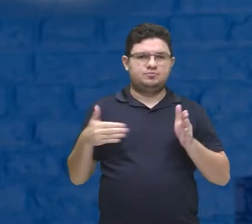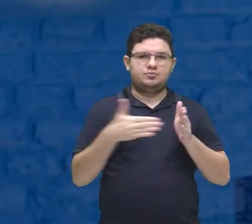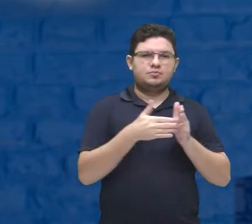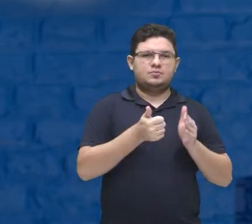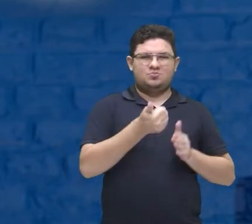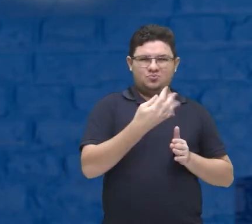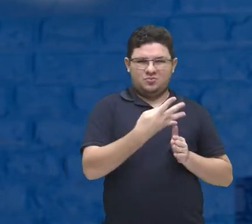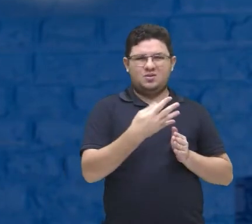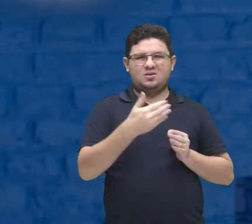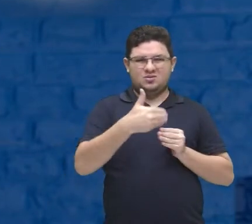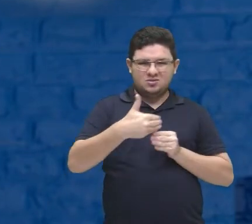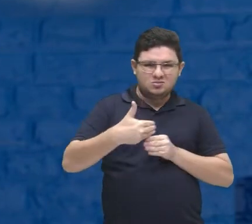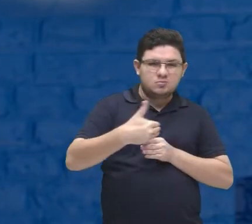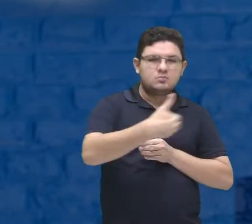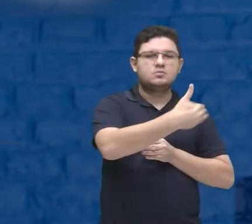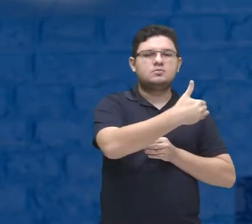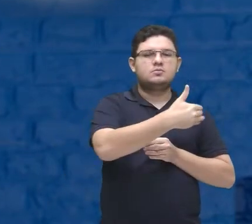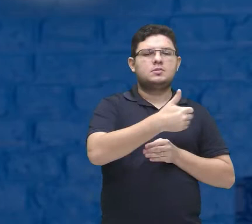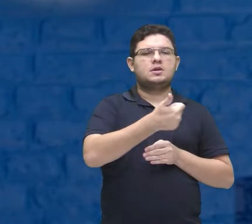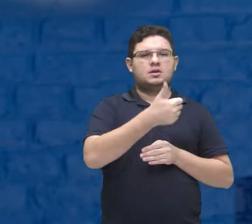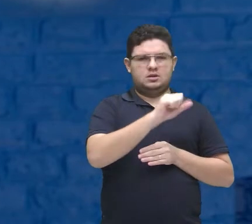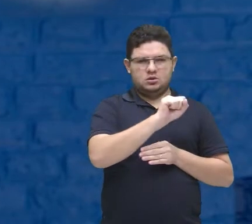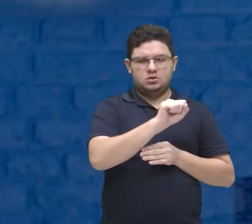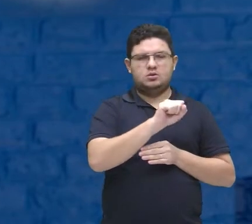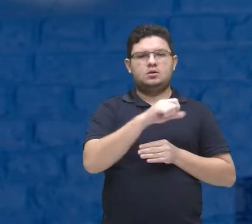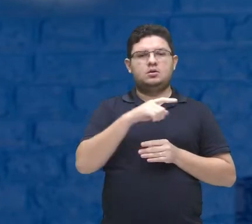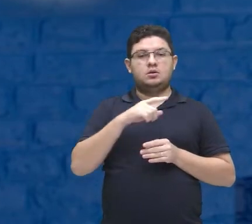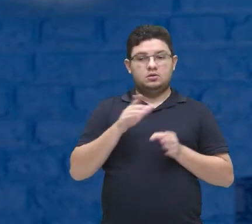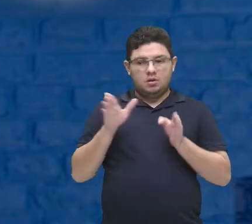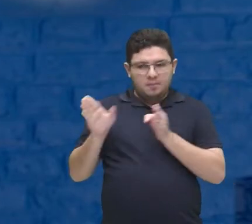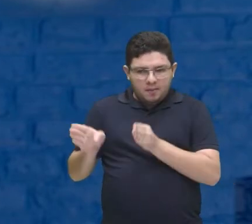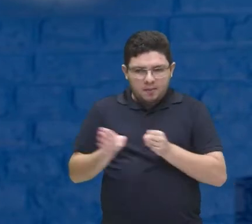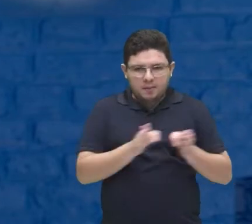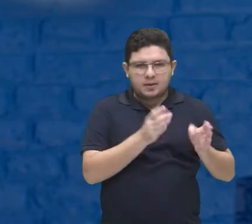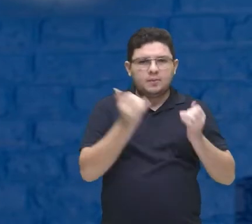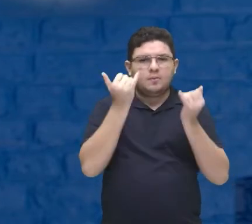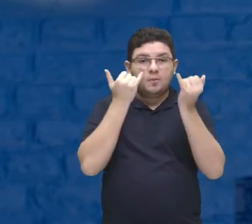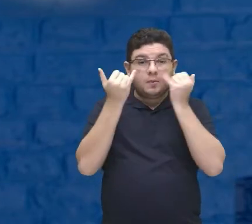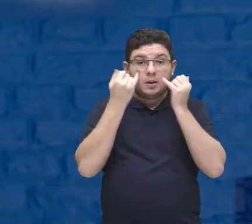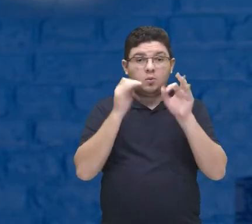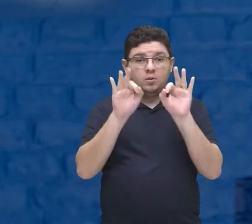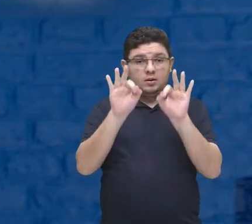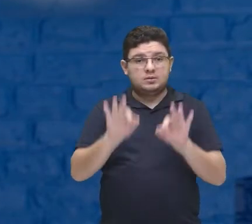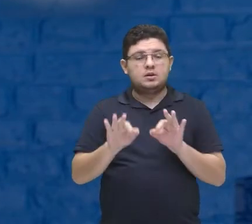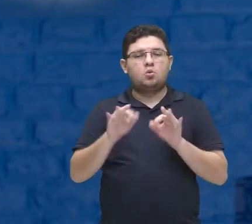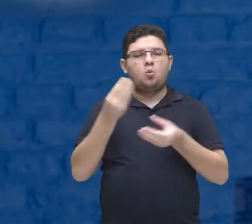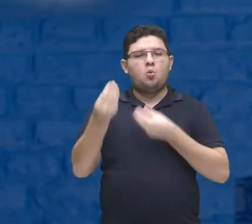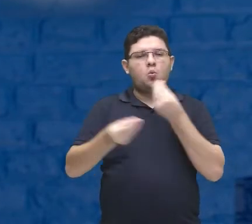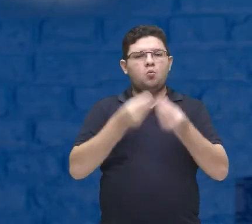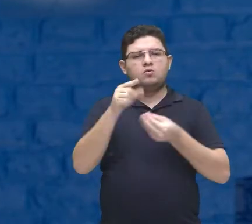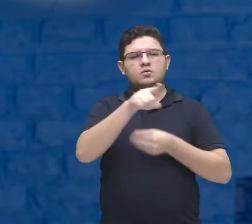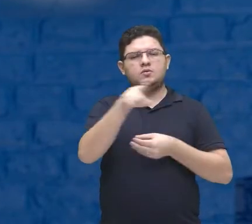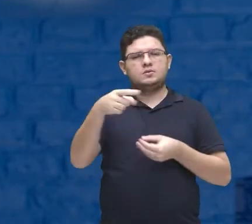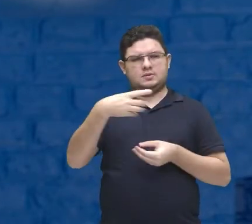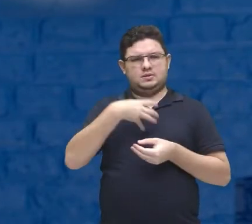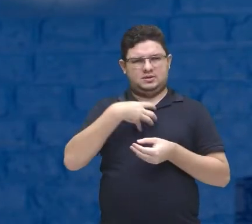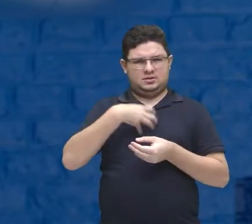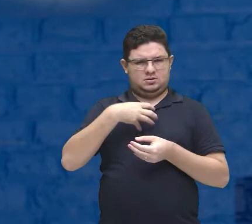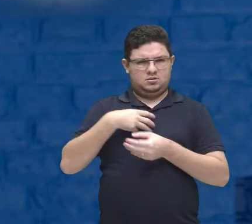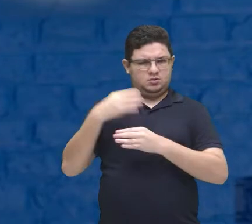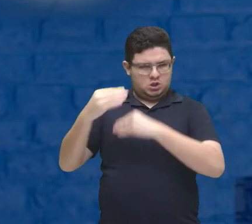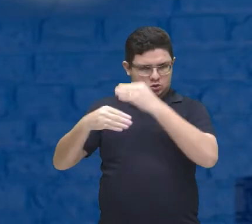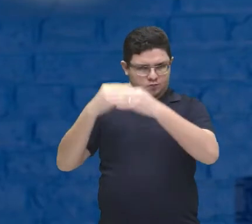como reagir diante dessas mudanças que estão acontecendo. Então, a aluna está perguntando quais são as mudanças que acontecem no corpo